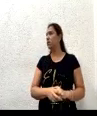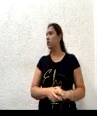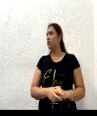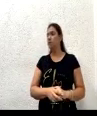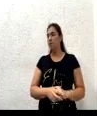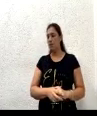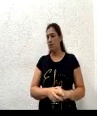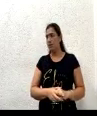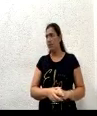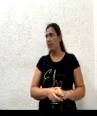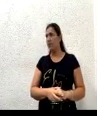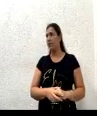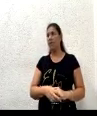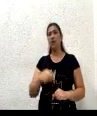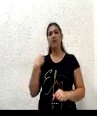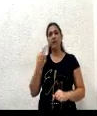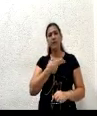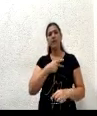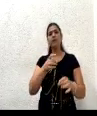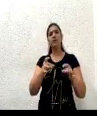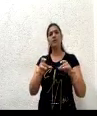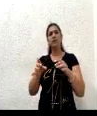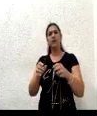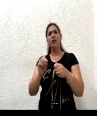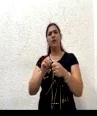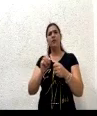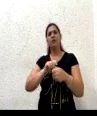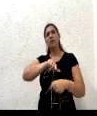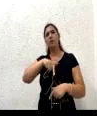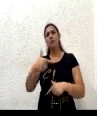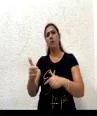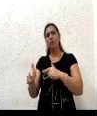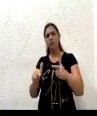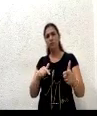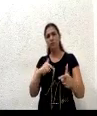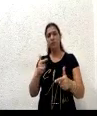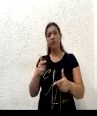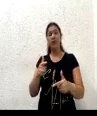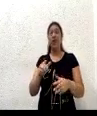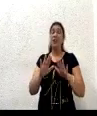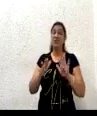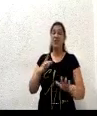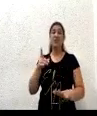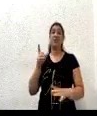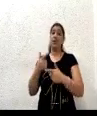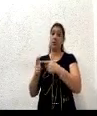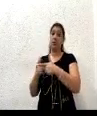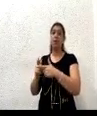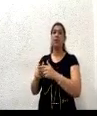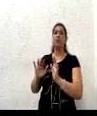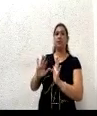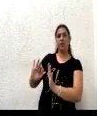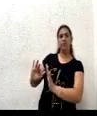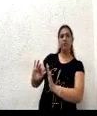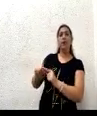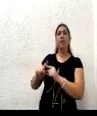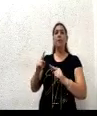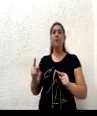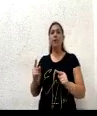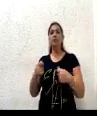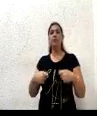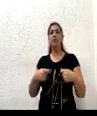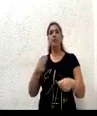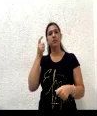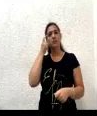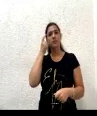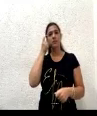para ajudar, para fazer, para ensinar. Outros, infelizmente, é problema. Mas acredito que isso aqui vai